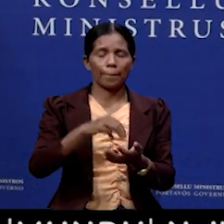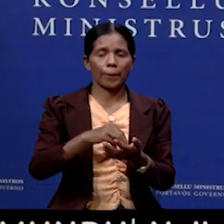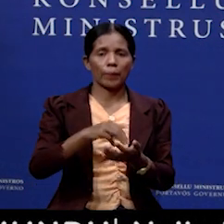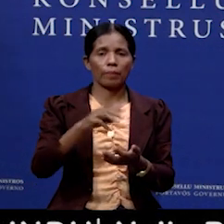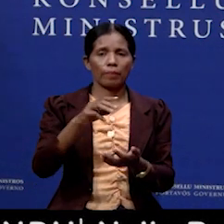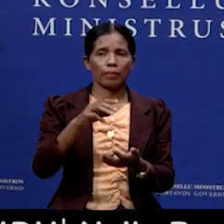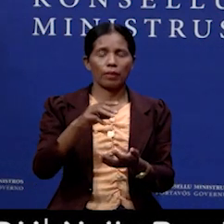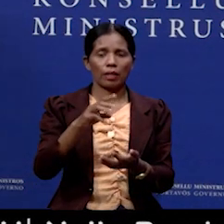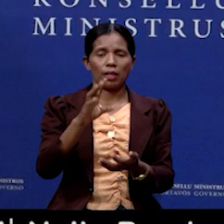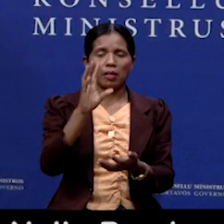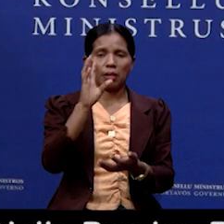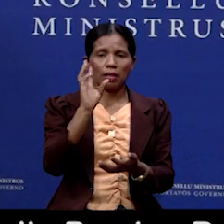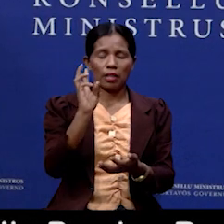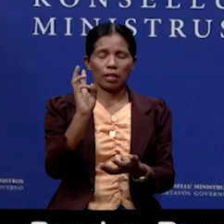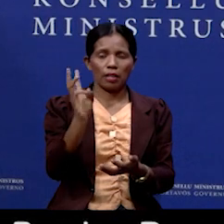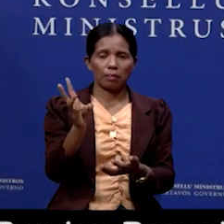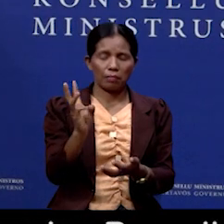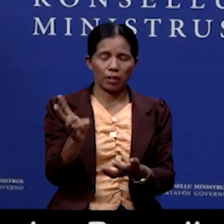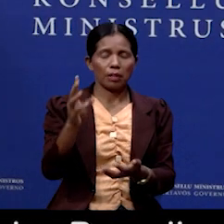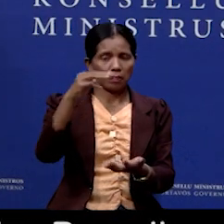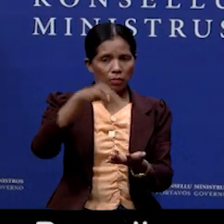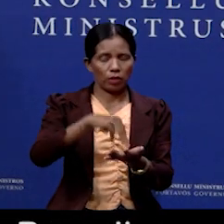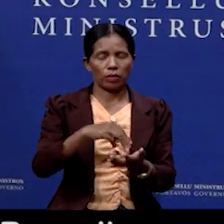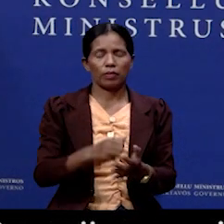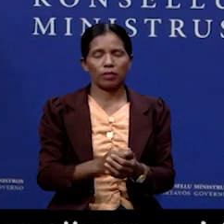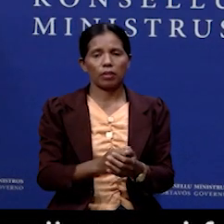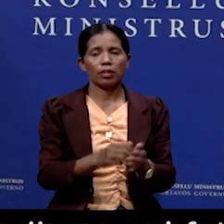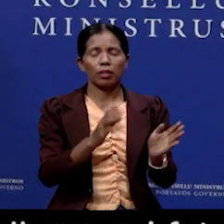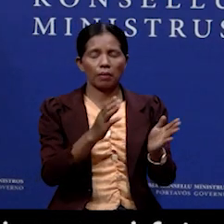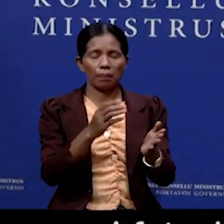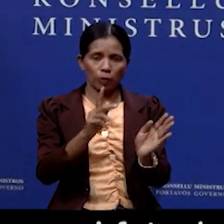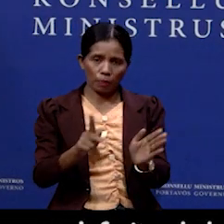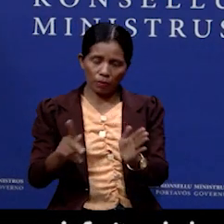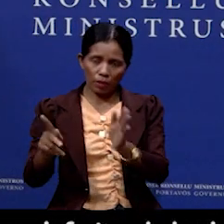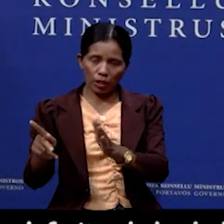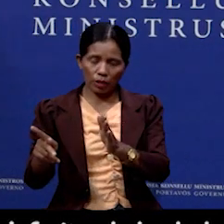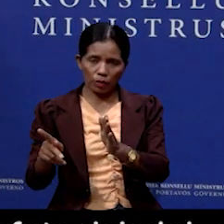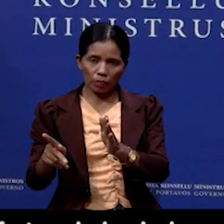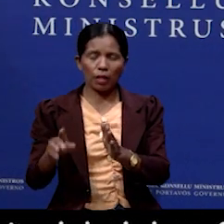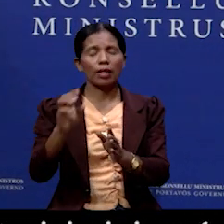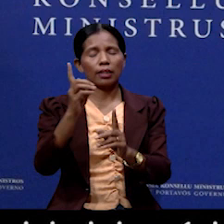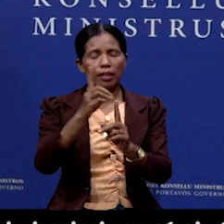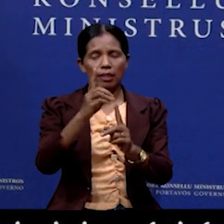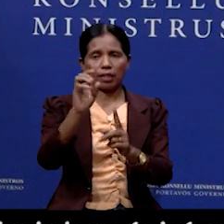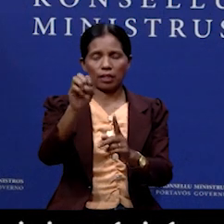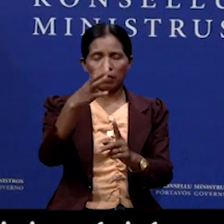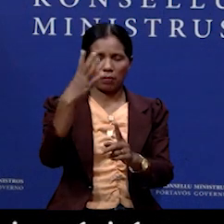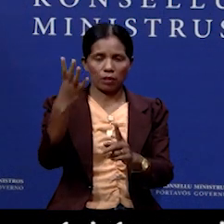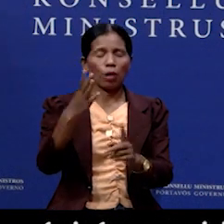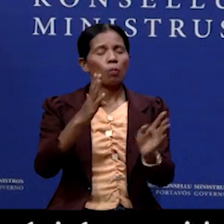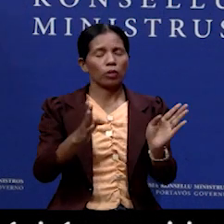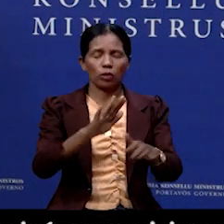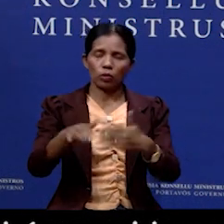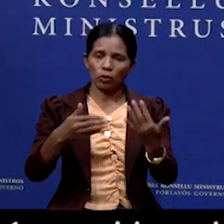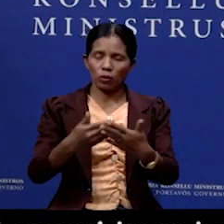1.675 milhões. O tuir plano prevê ela de 15. Mas o processo de ser roto e o Ministério das Finanças. Não